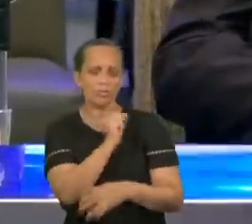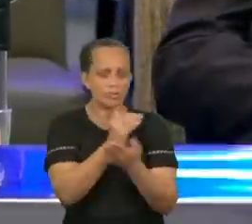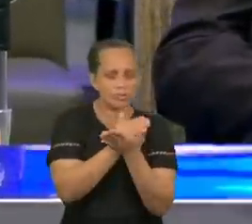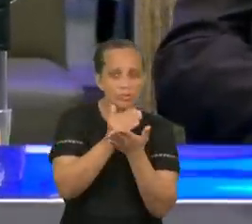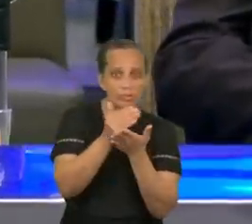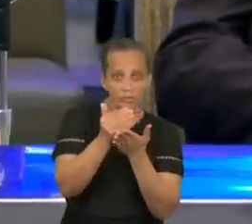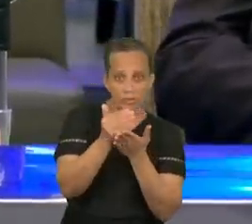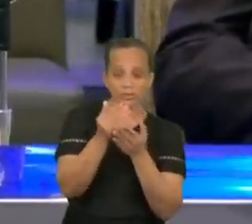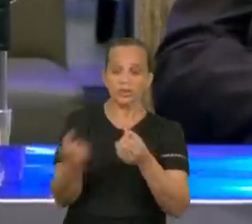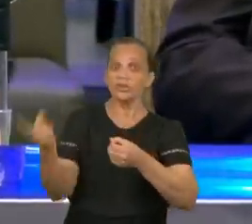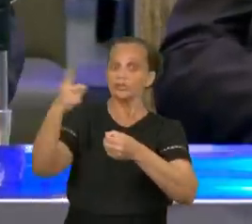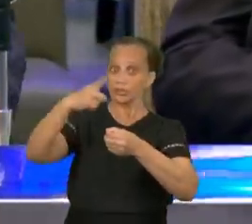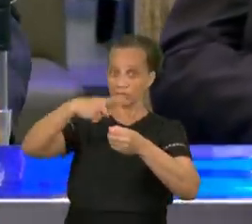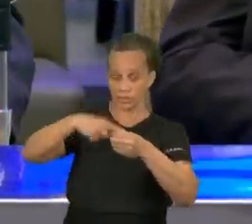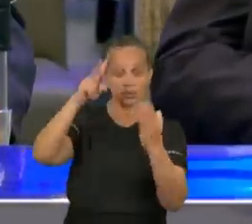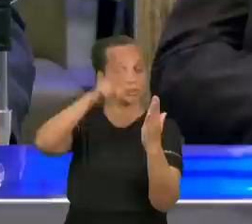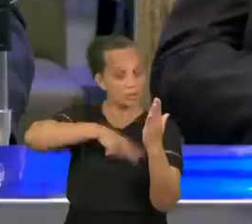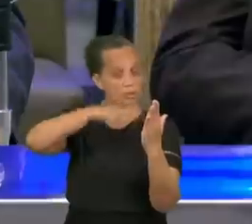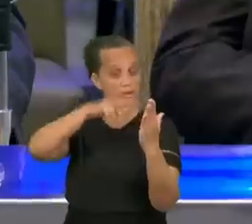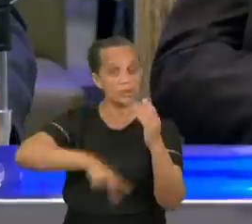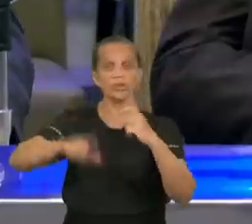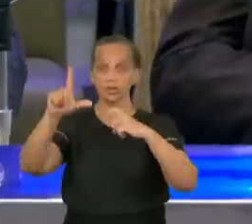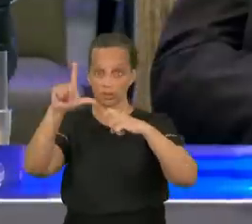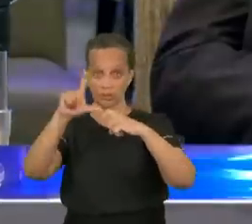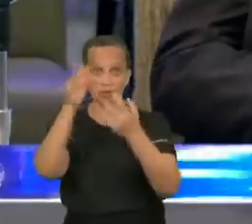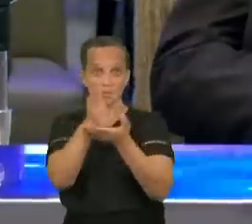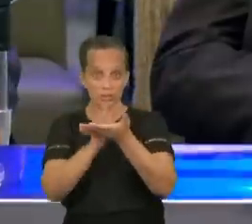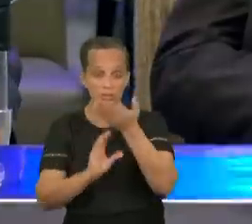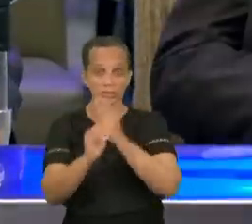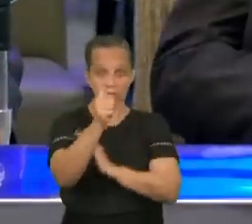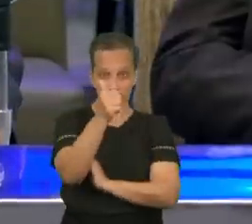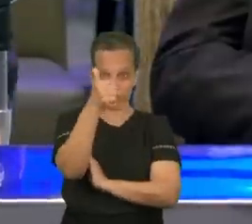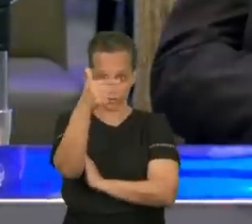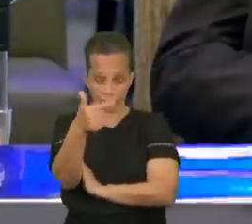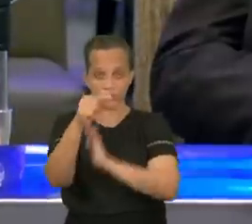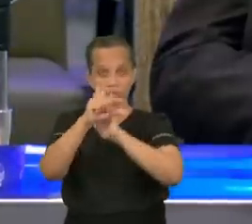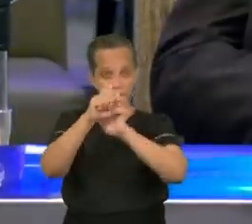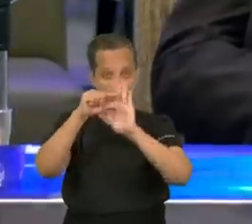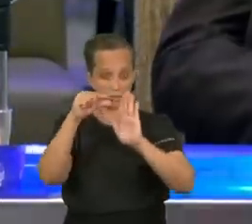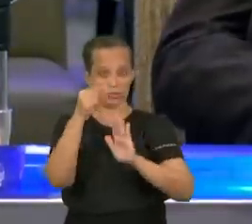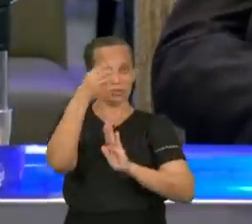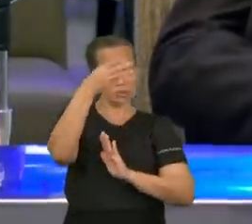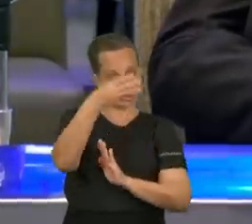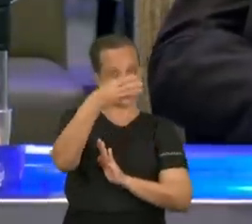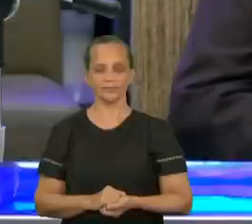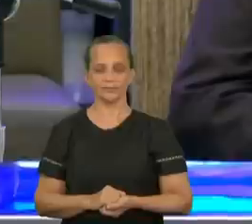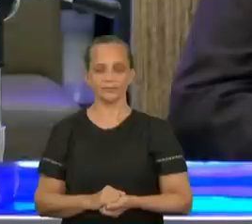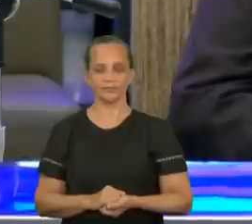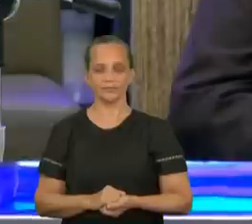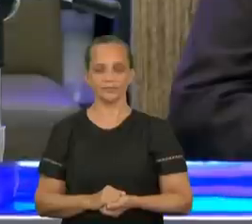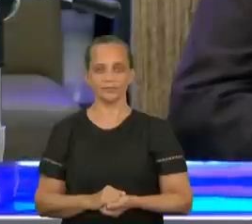voltar a ler Lucas Capítulo 12 Versículo 39